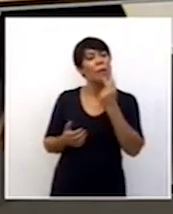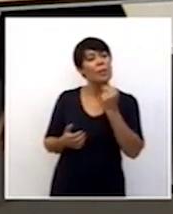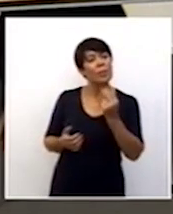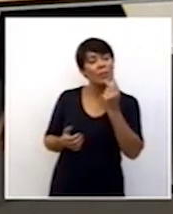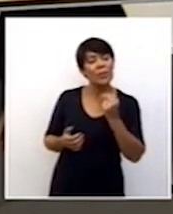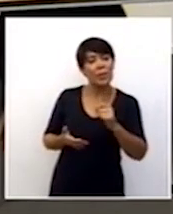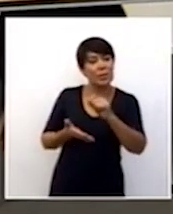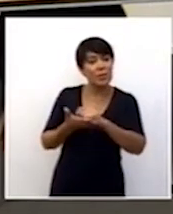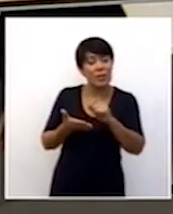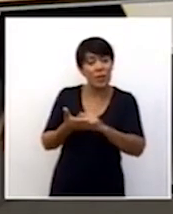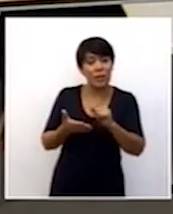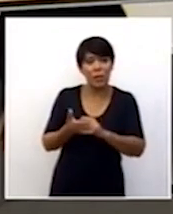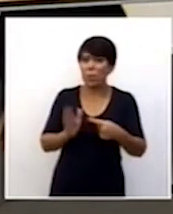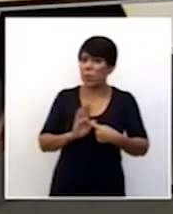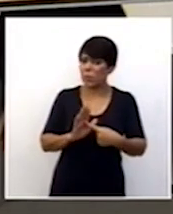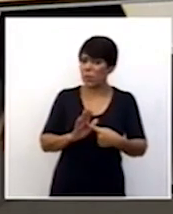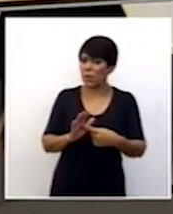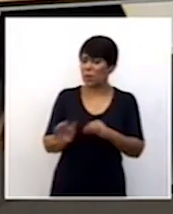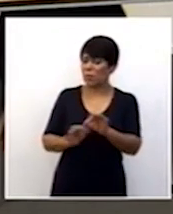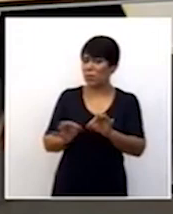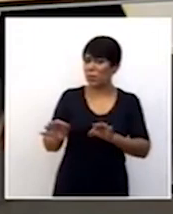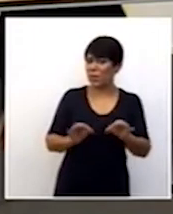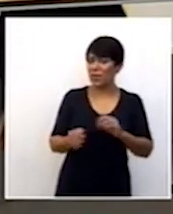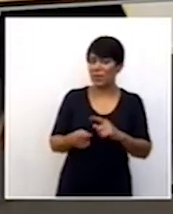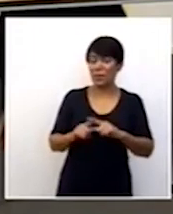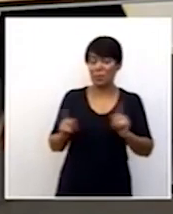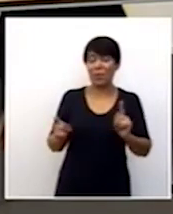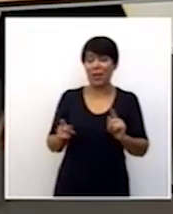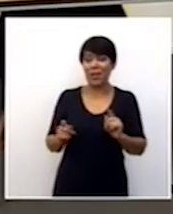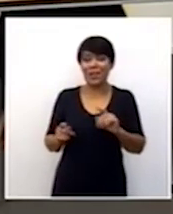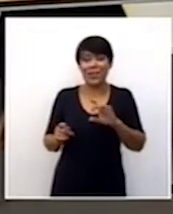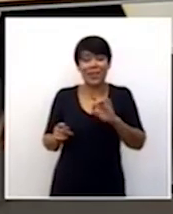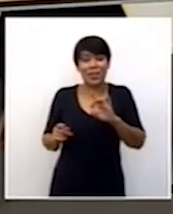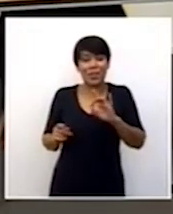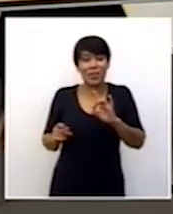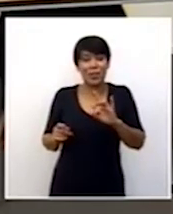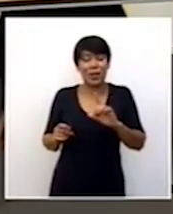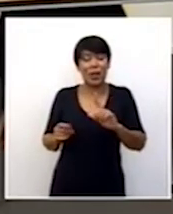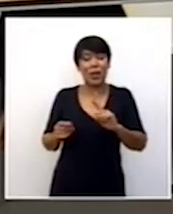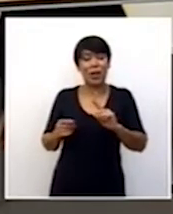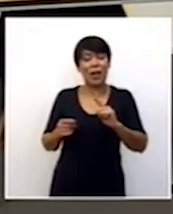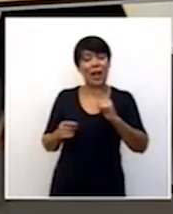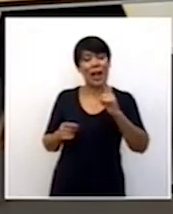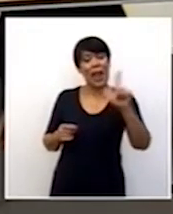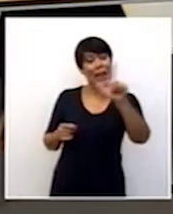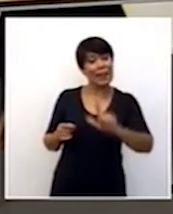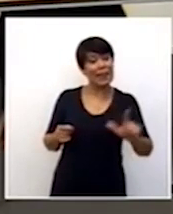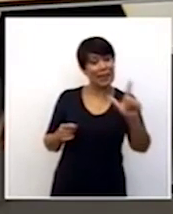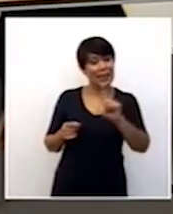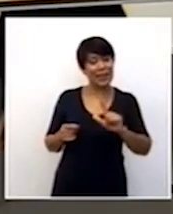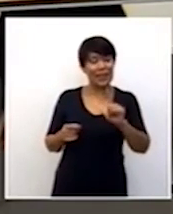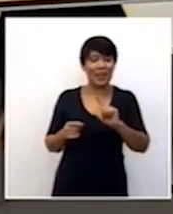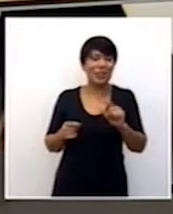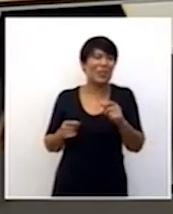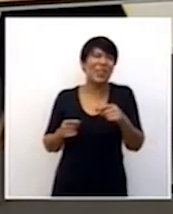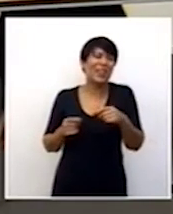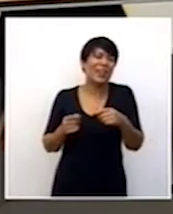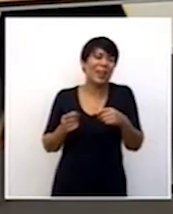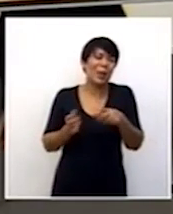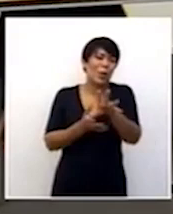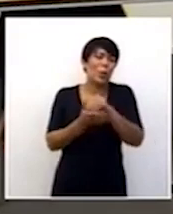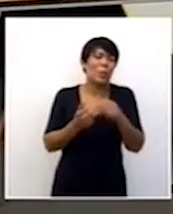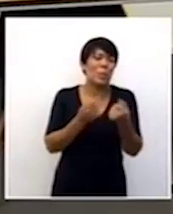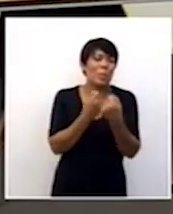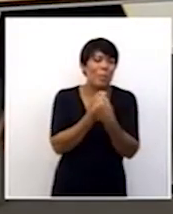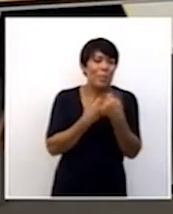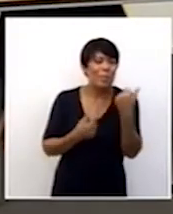um tom de ordem, mas ele não estava. Ele estava usando da literatura, usando da ironia. Da pena da